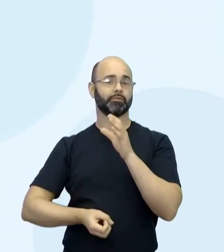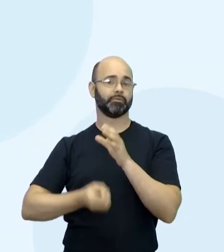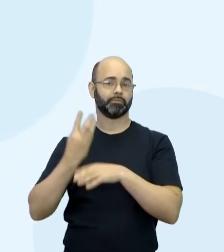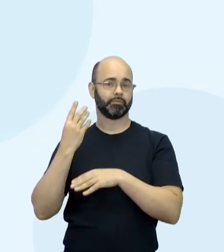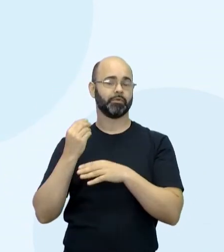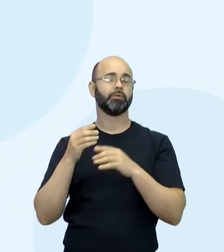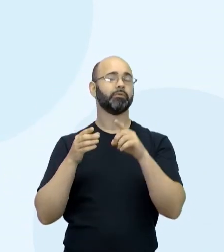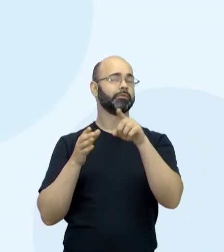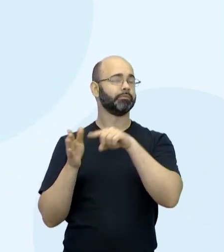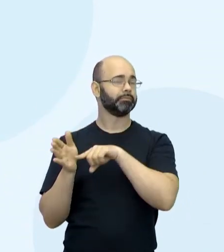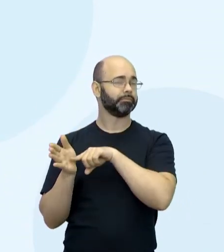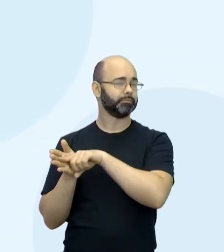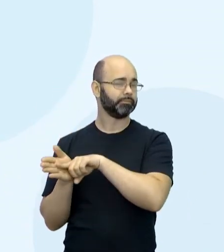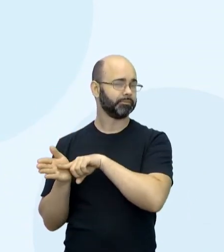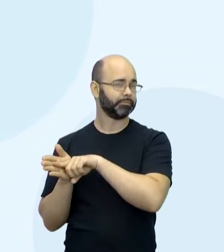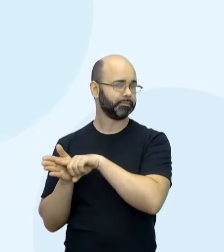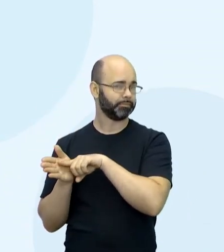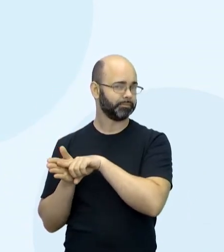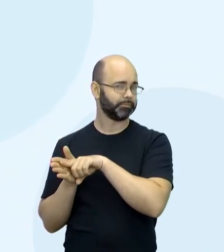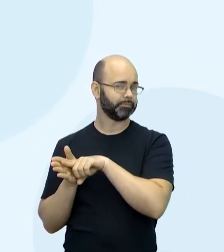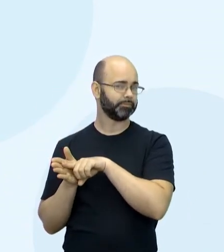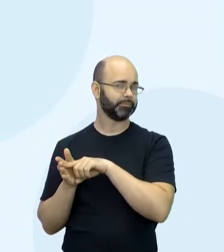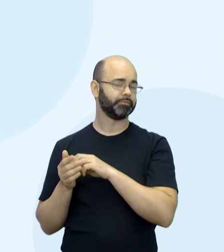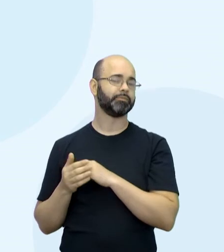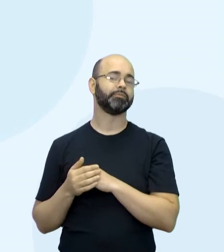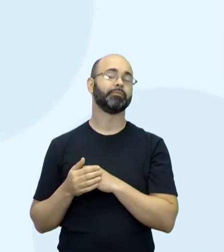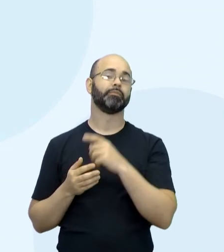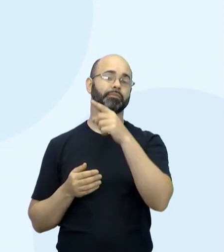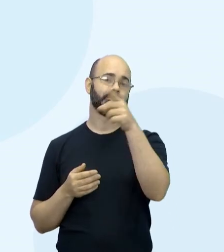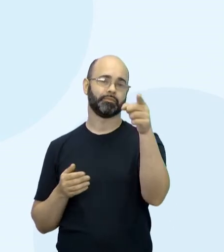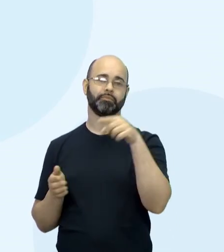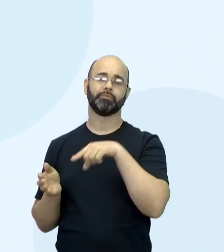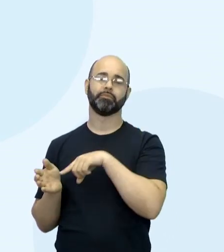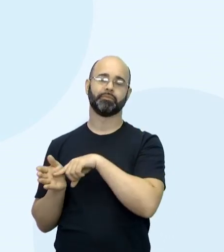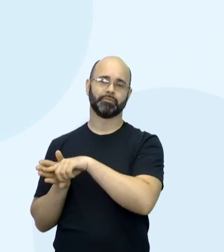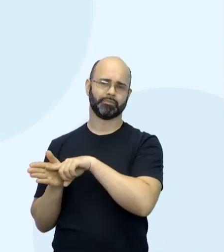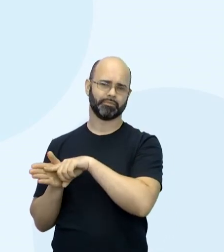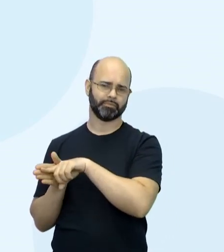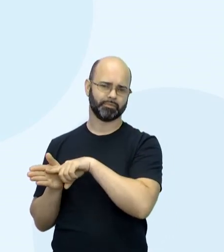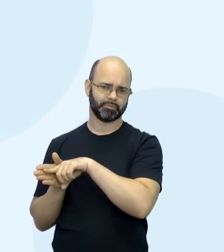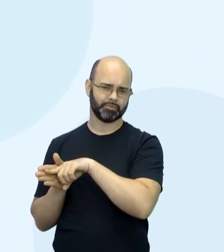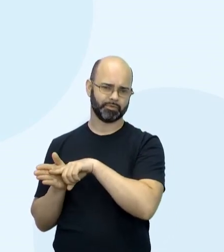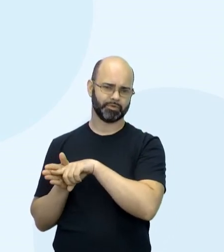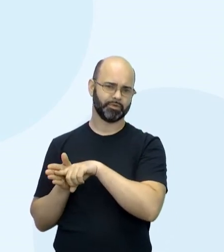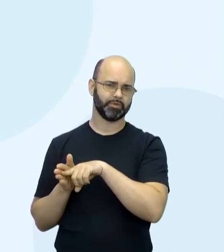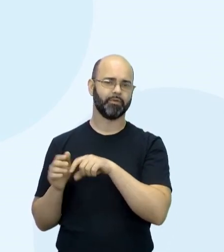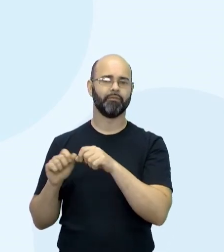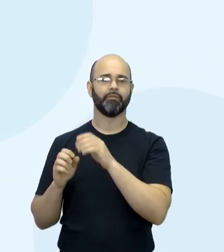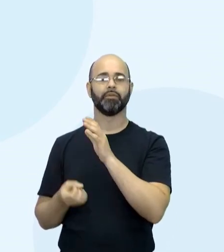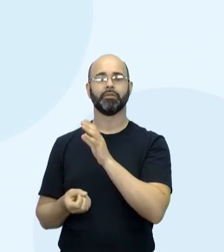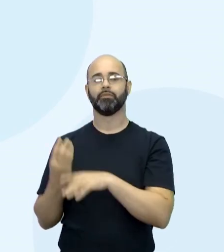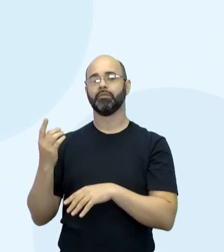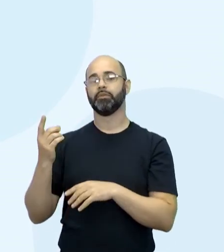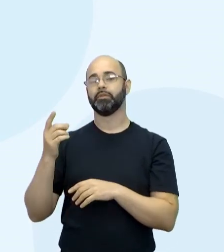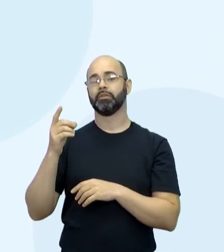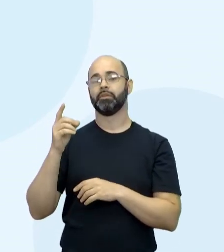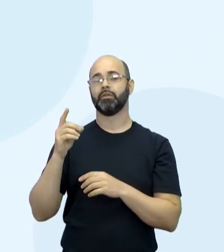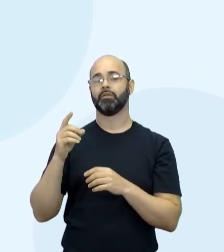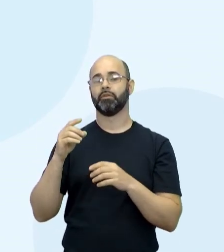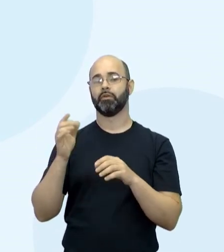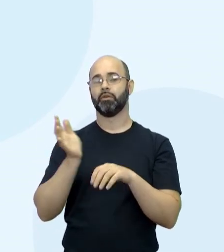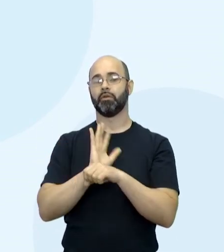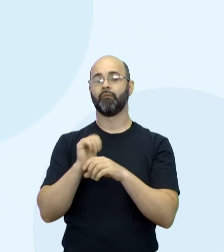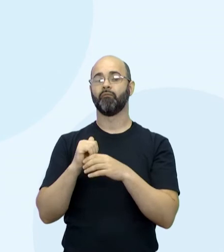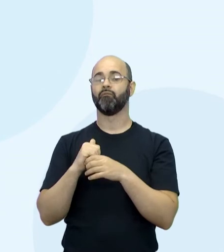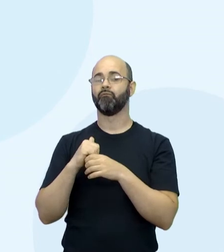indústria. Vou grifar isso aqui, não. Pesquisem por filmes produzidos fora da indústria